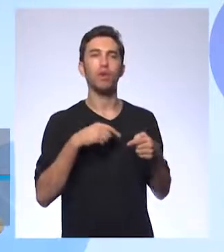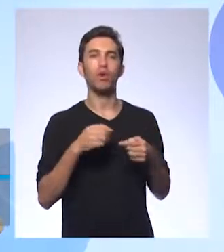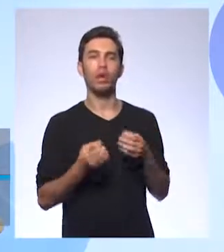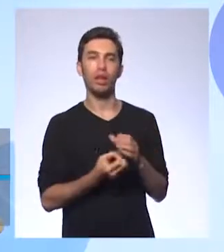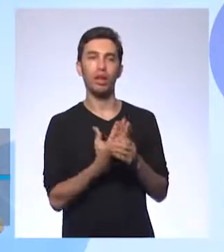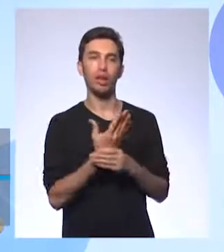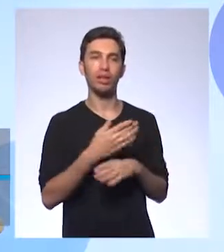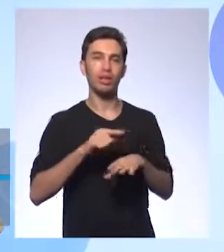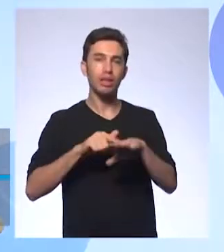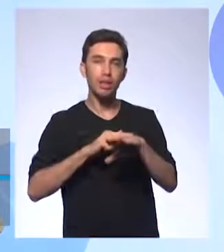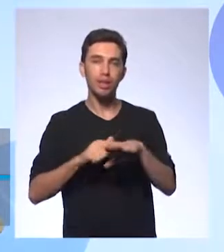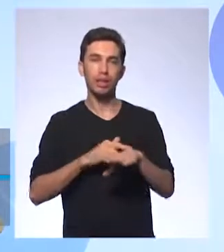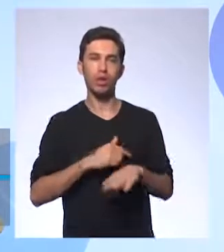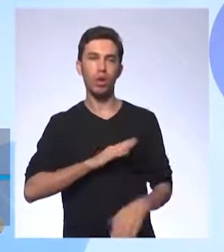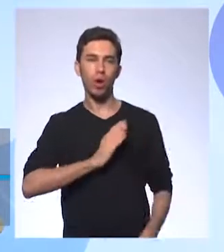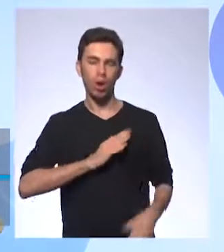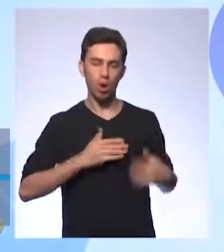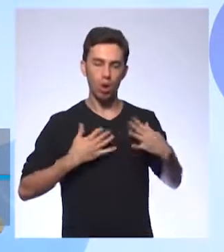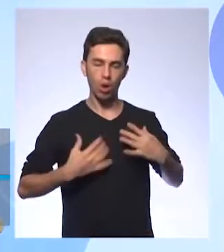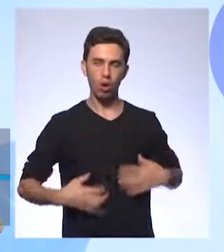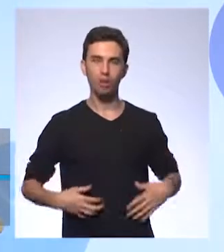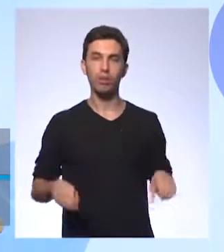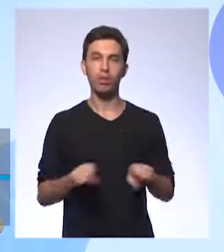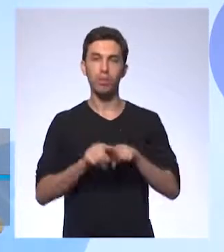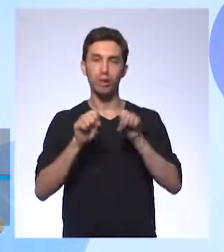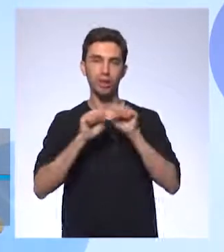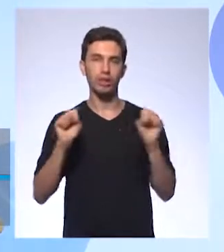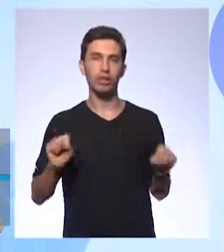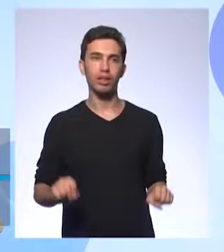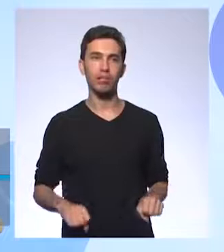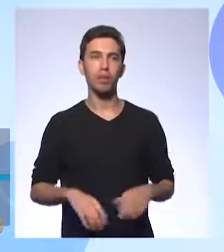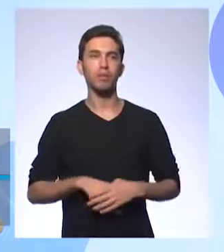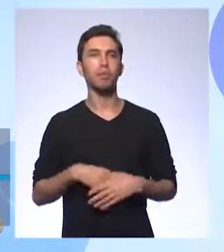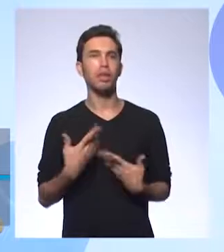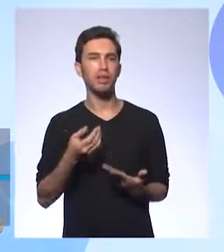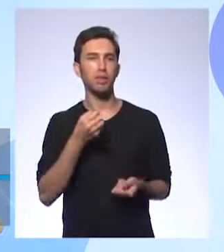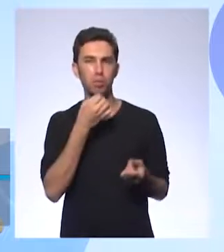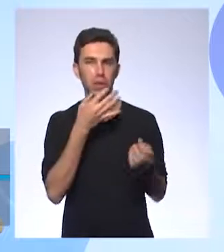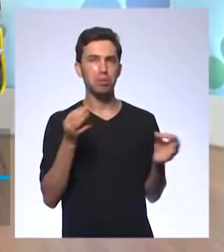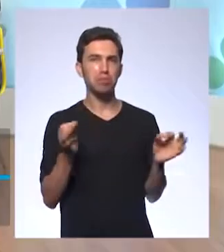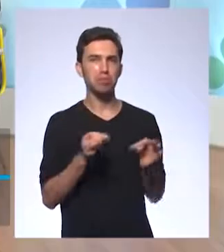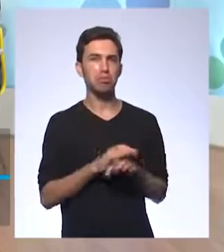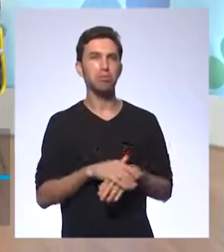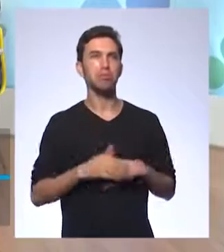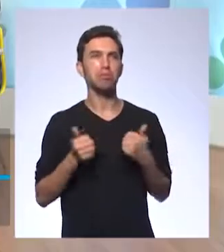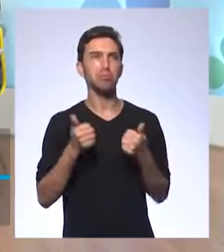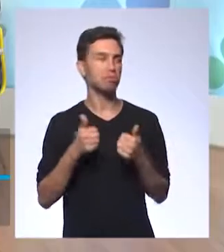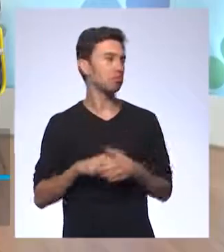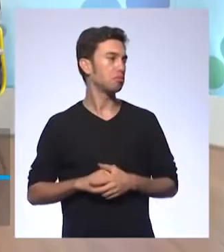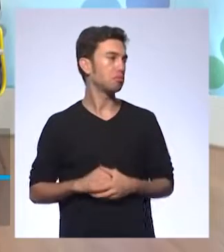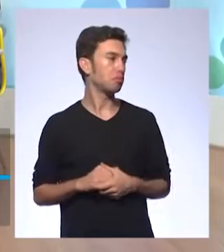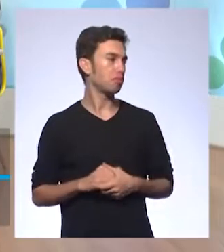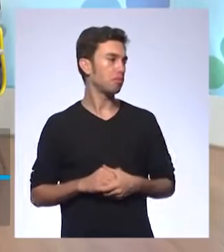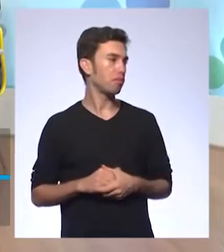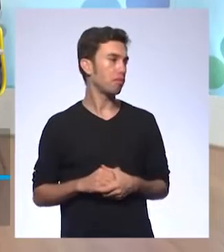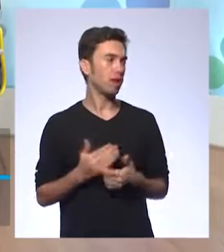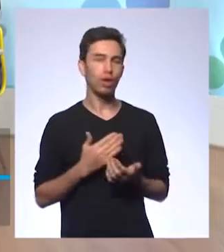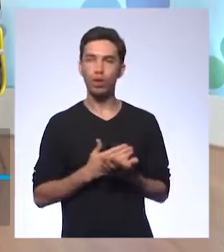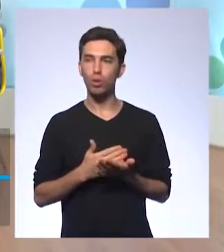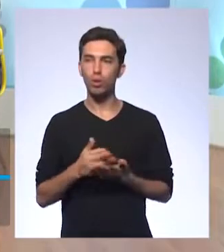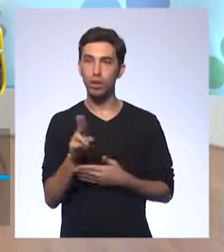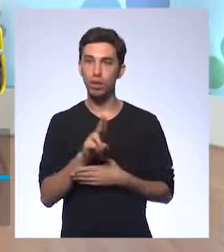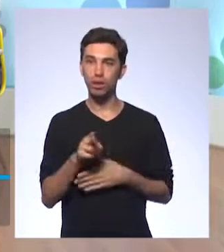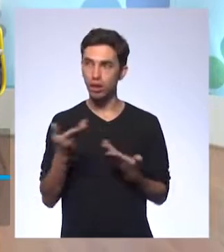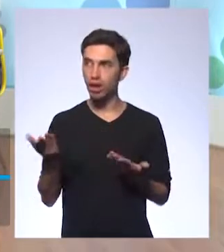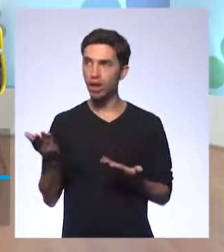tecido, órgãos e sistemas. Perfeito. Essa ficou bem completinha, né, Ed? Porra, perfeito. Quer partir dela? Não, vamos